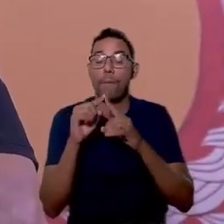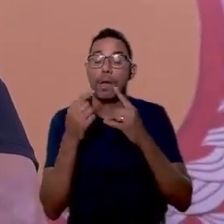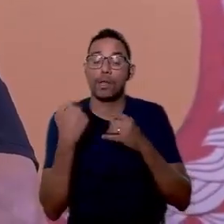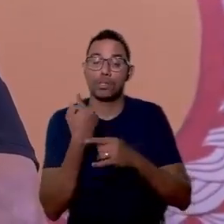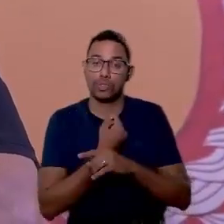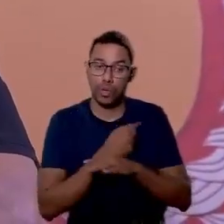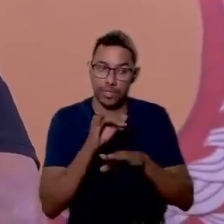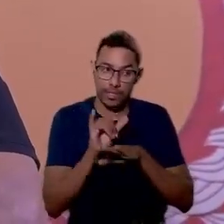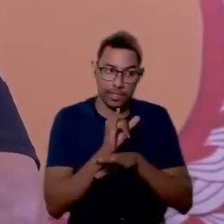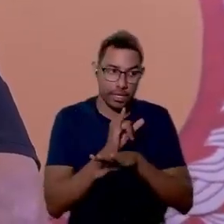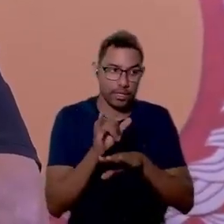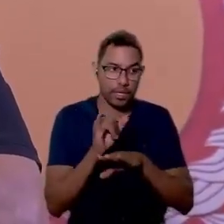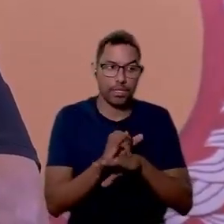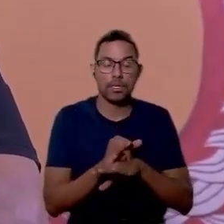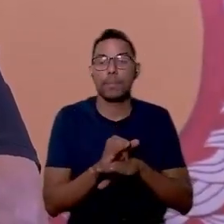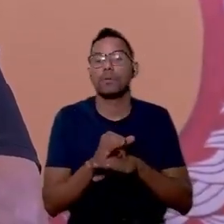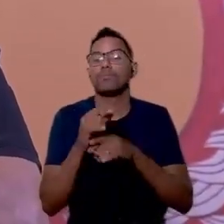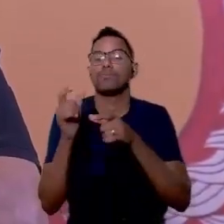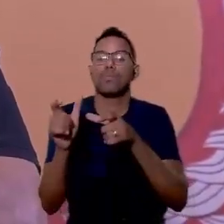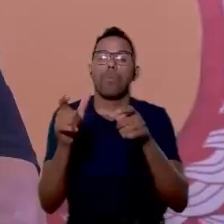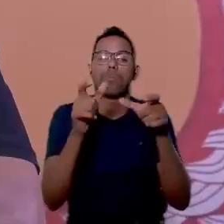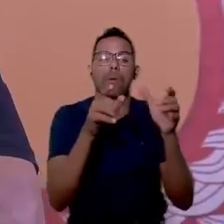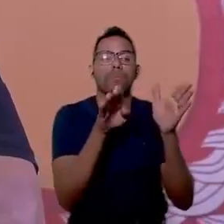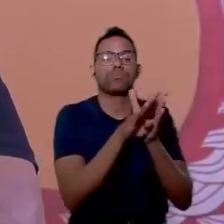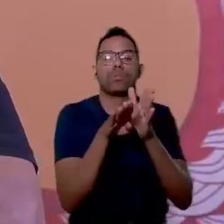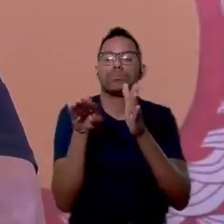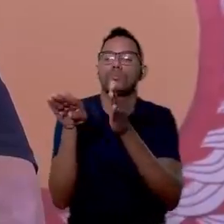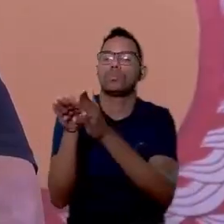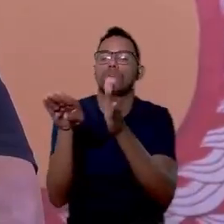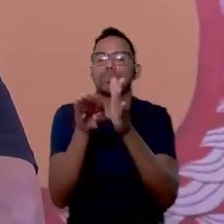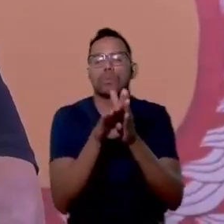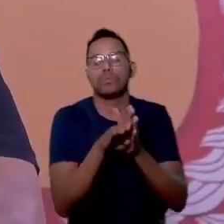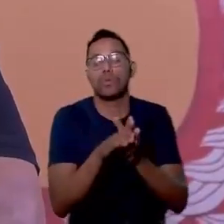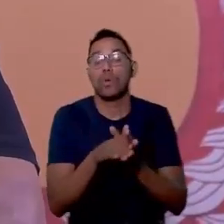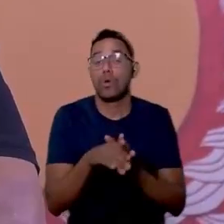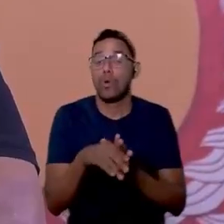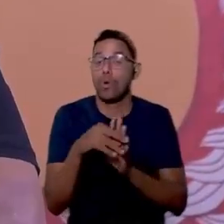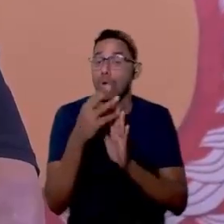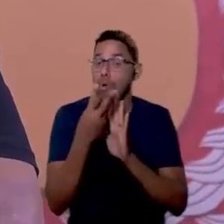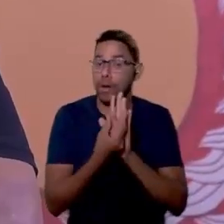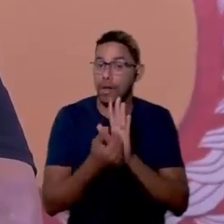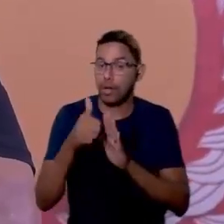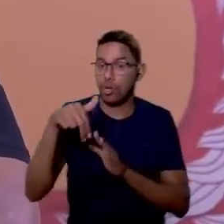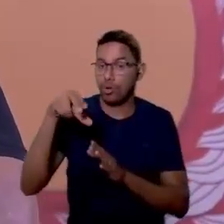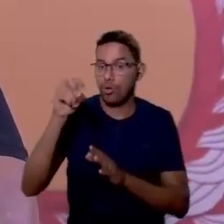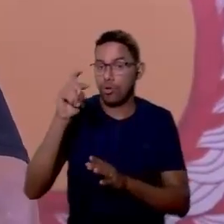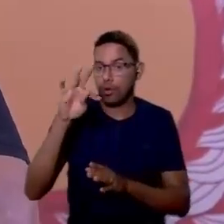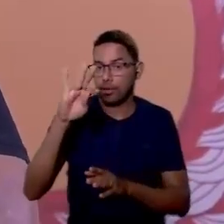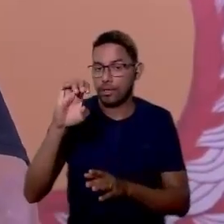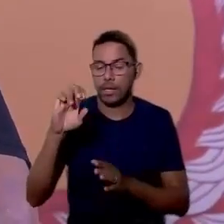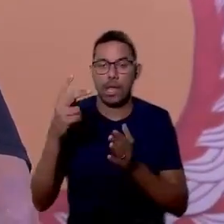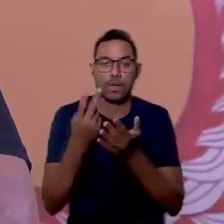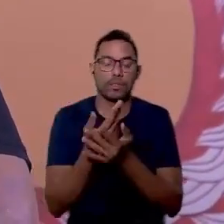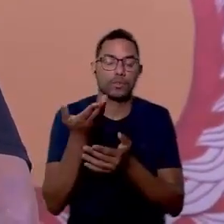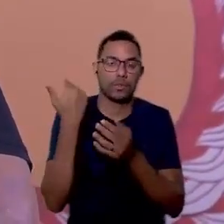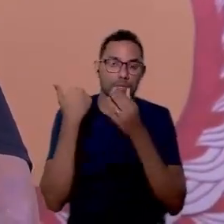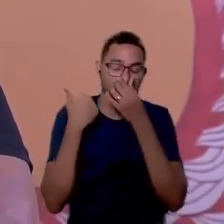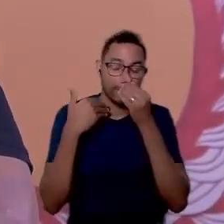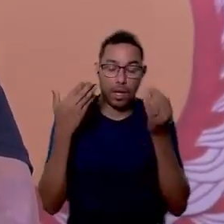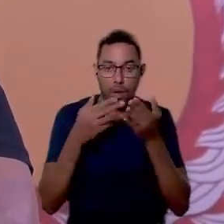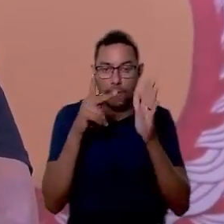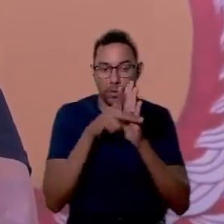gente vai chegando nos territórios. O programa Rouanet Norte aconteceu no ano passado e os projetos estão sendo executados esse